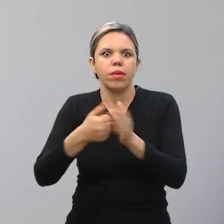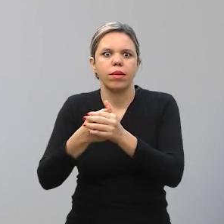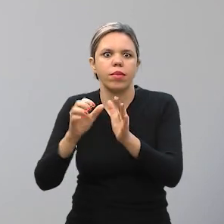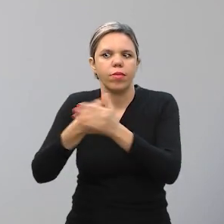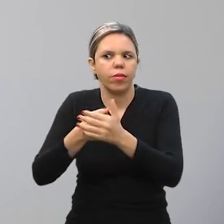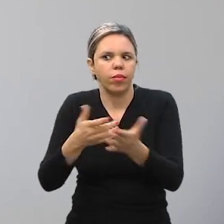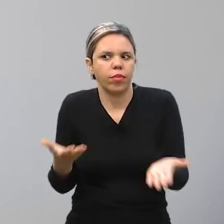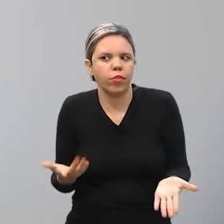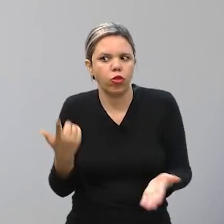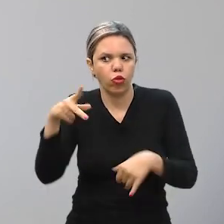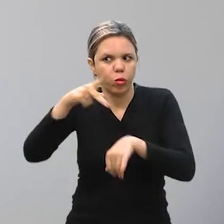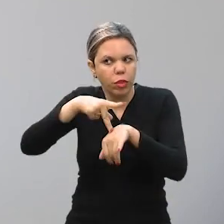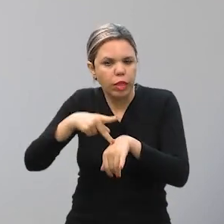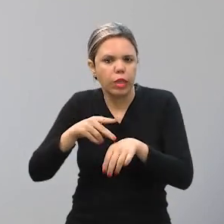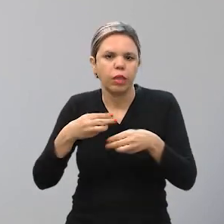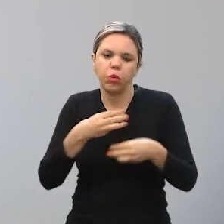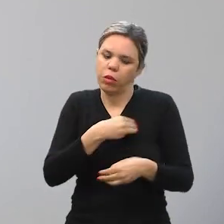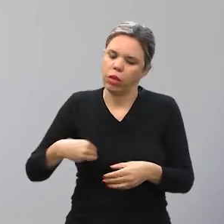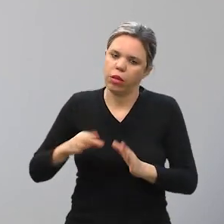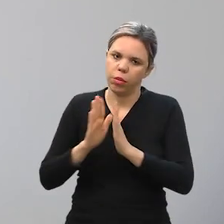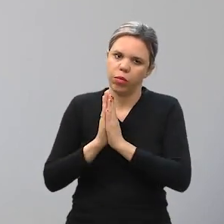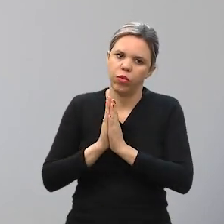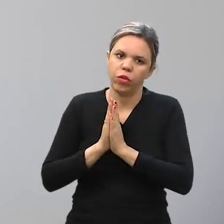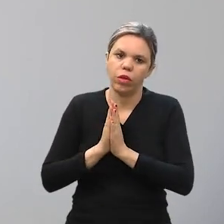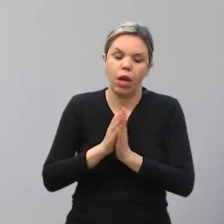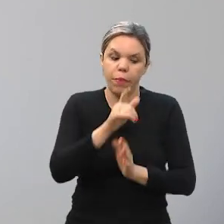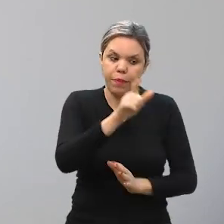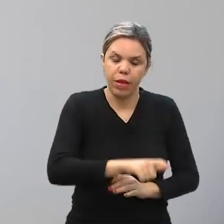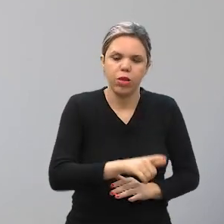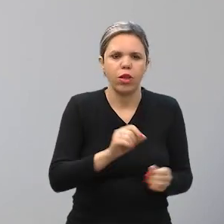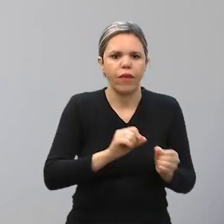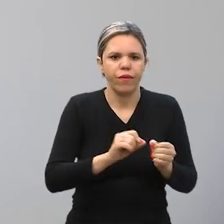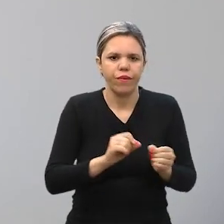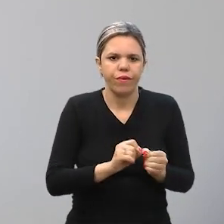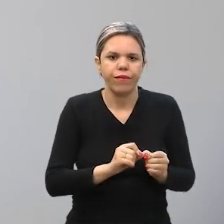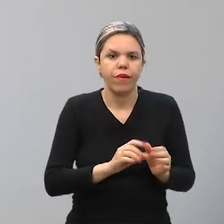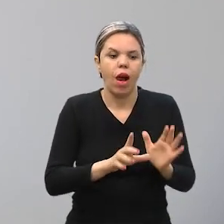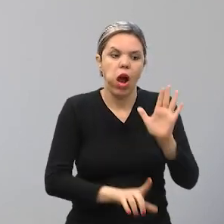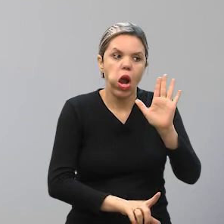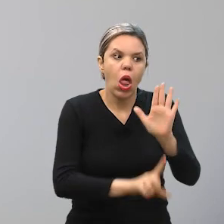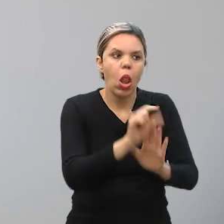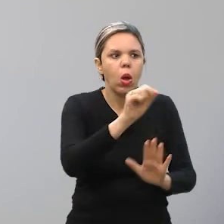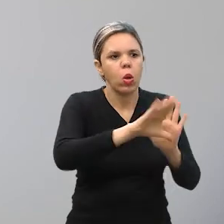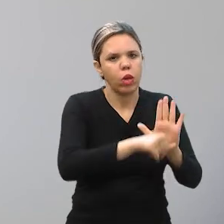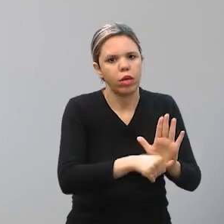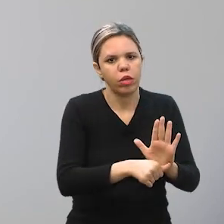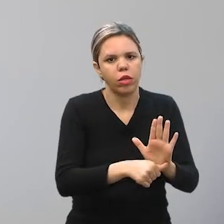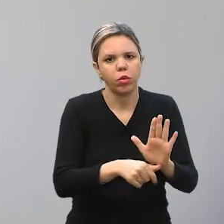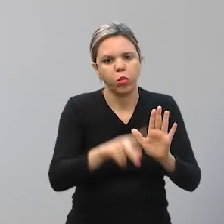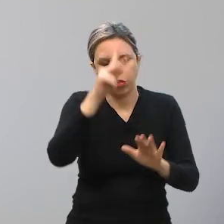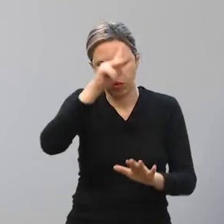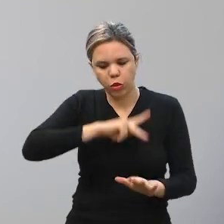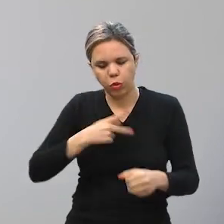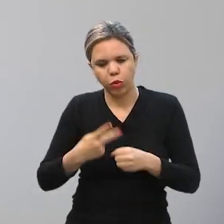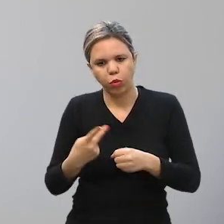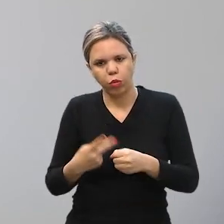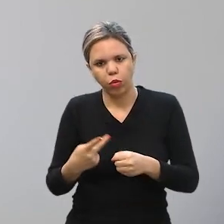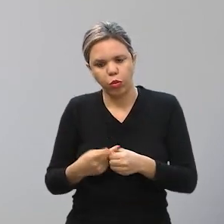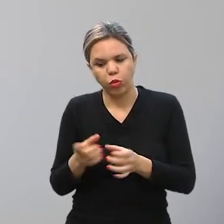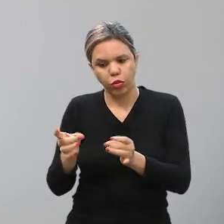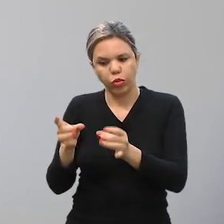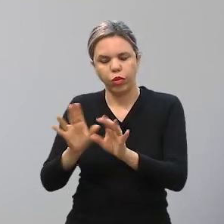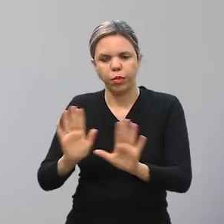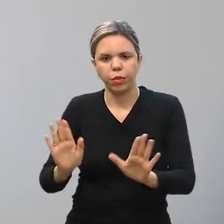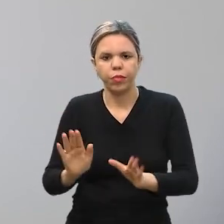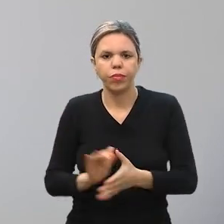Eu falei, senhor ministro, não, o contrabandista lucra com o seu próprio produto de revenda.